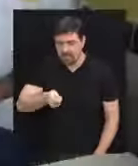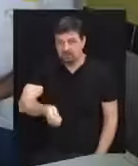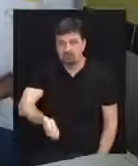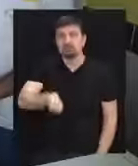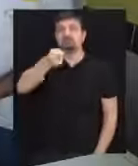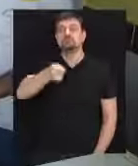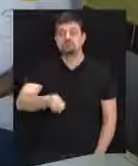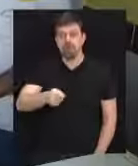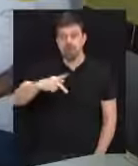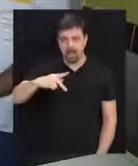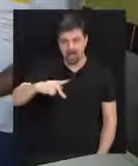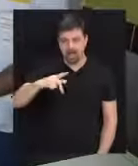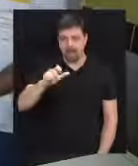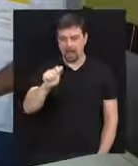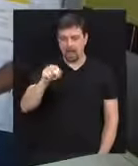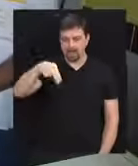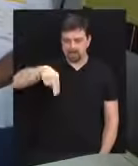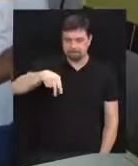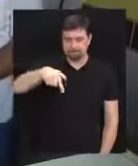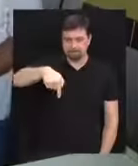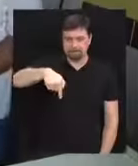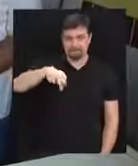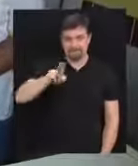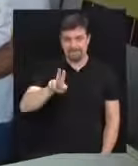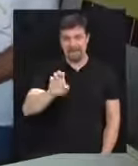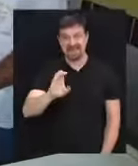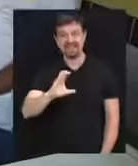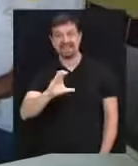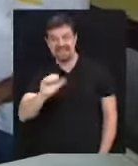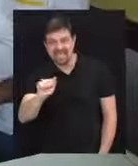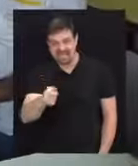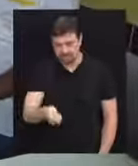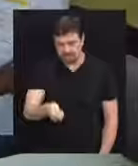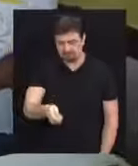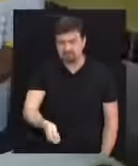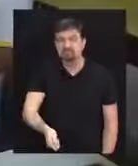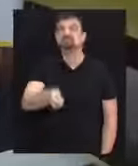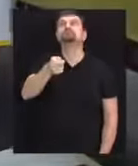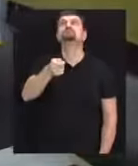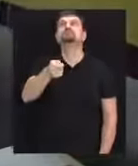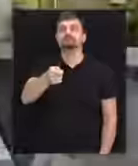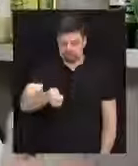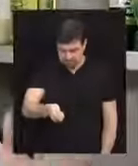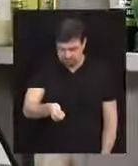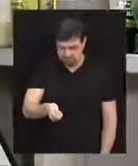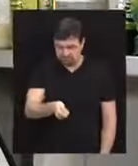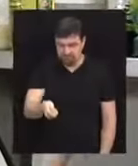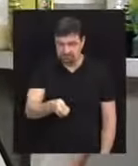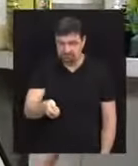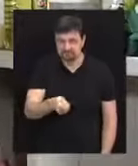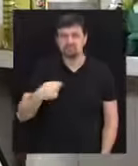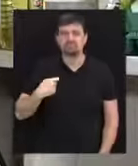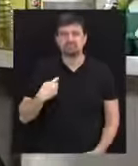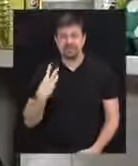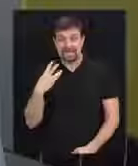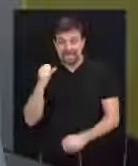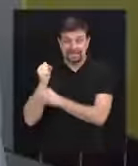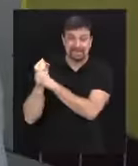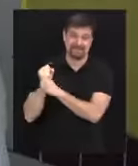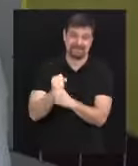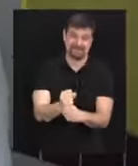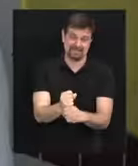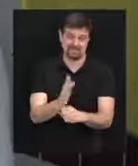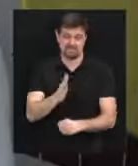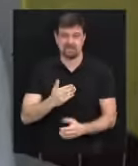bem? Mais ou menos, tudo bem. Manuel, conta pra gente que história é essa. A gente vai falar de panqueca hoje, né? Sim. Que história é essa de fazer panqueca há mais de 30 anos, Manuel?